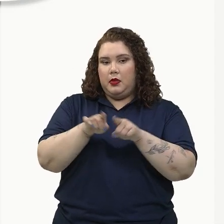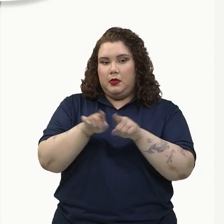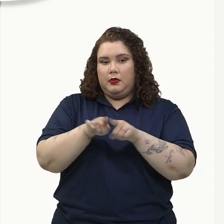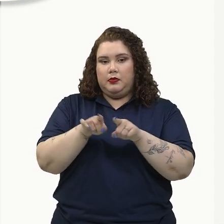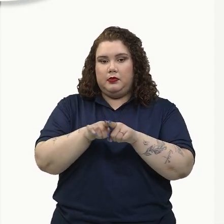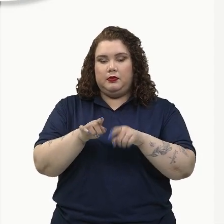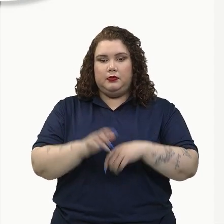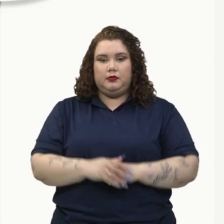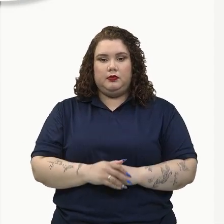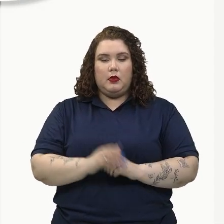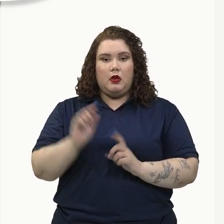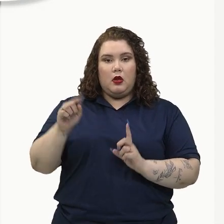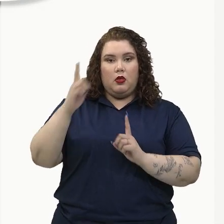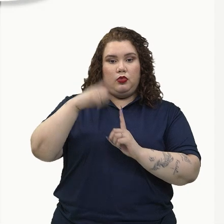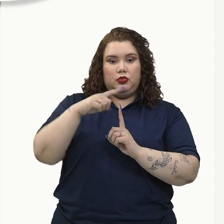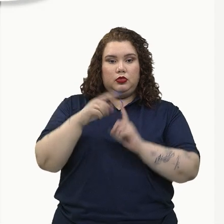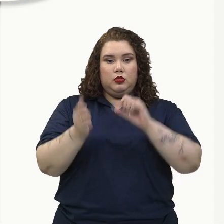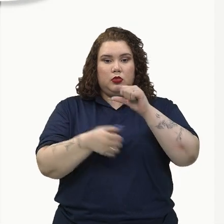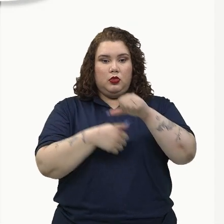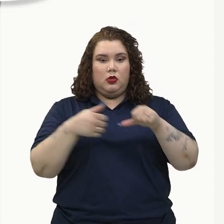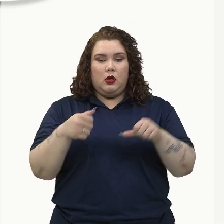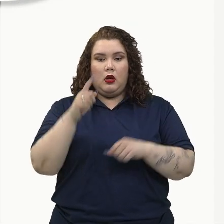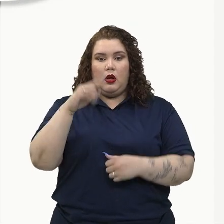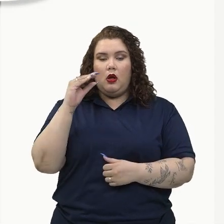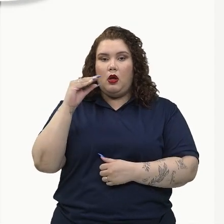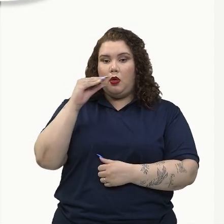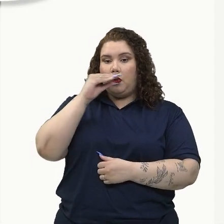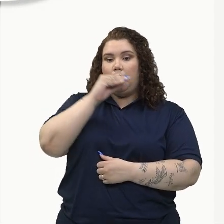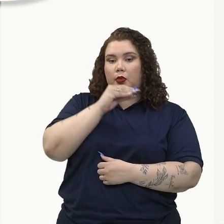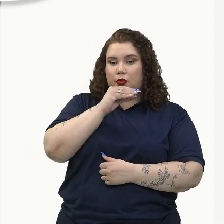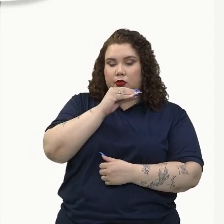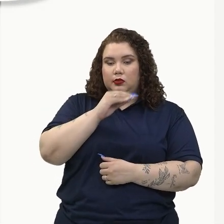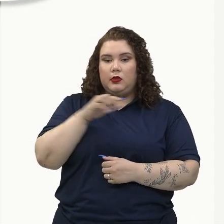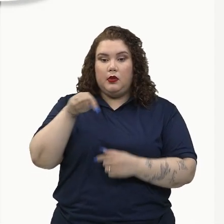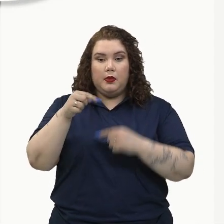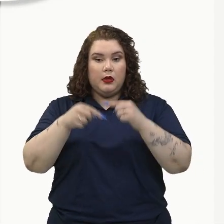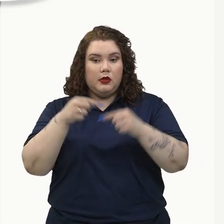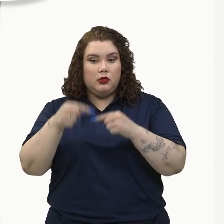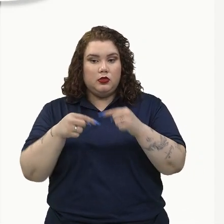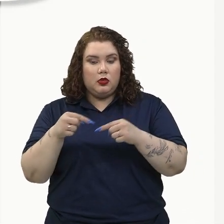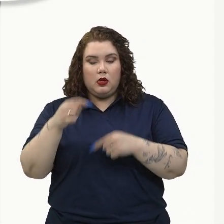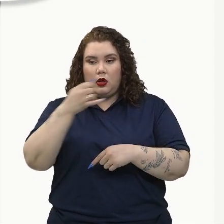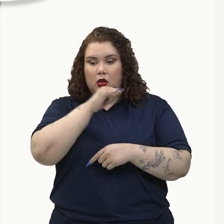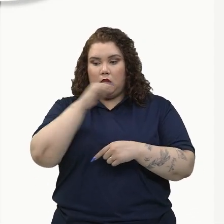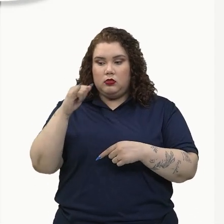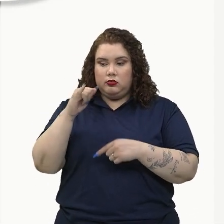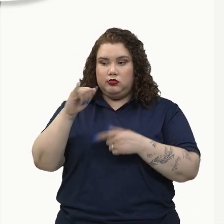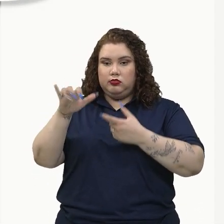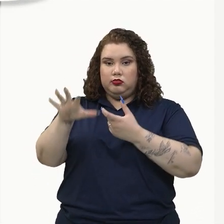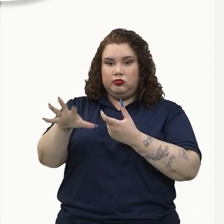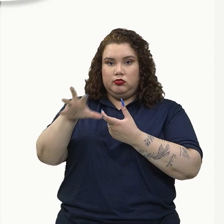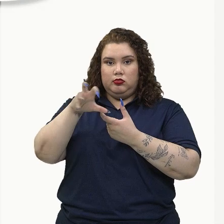Essa modalidade que ele transforma é calor. O resistor transforma a energia elétrica